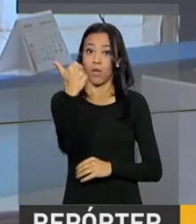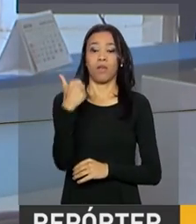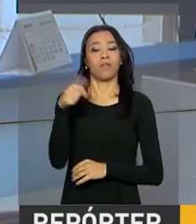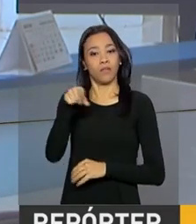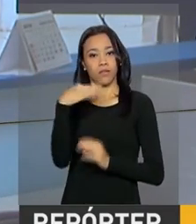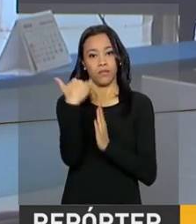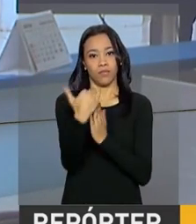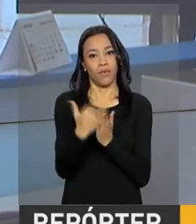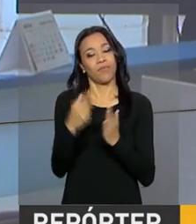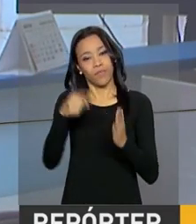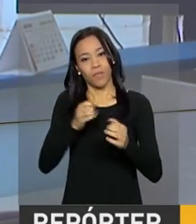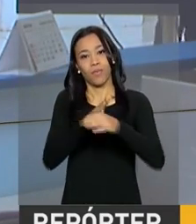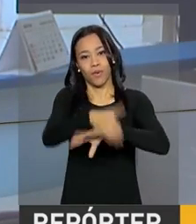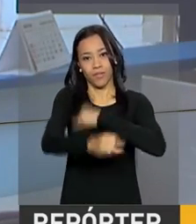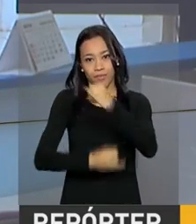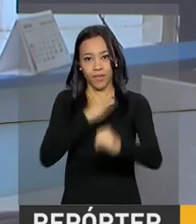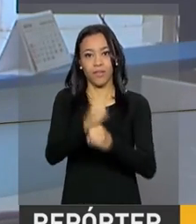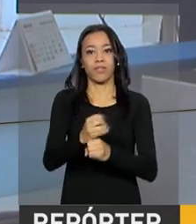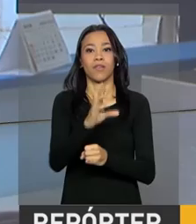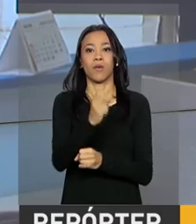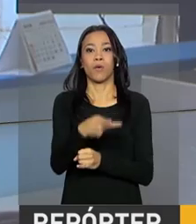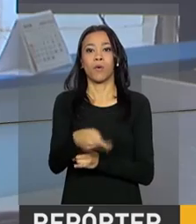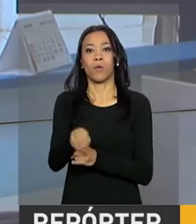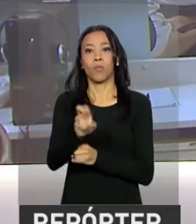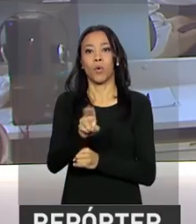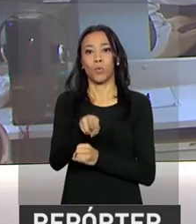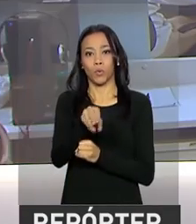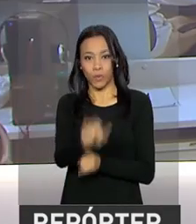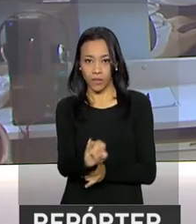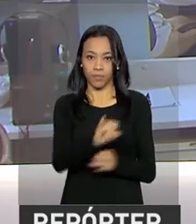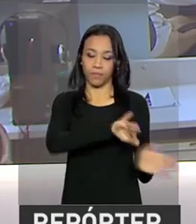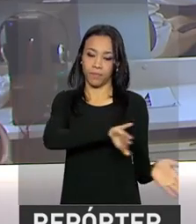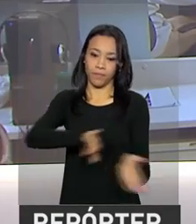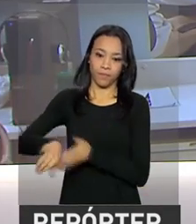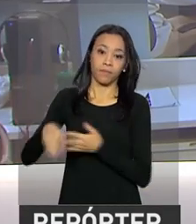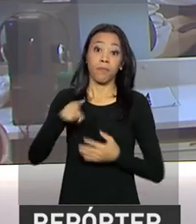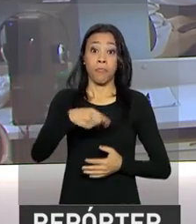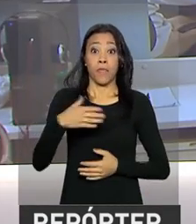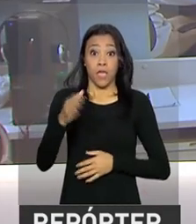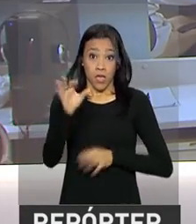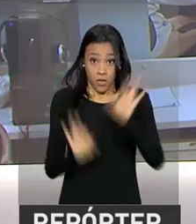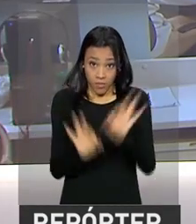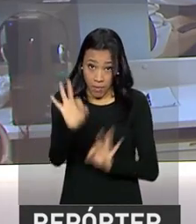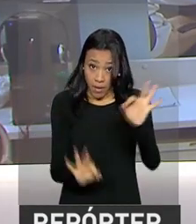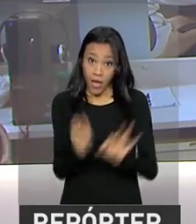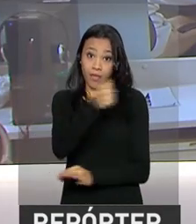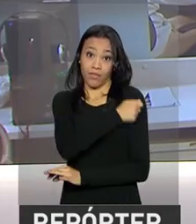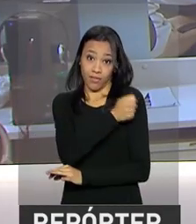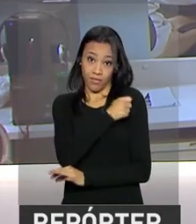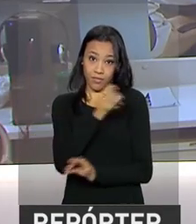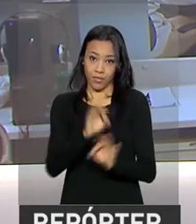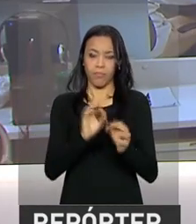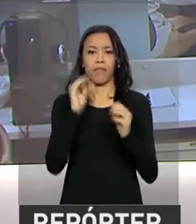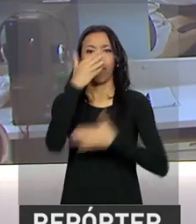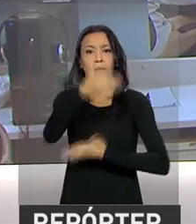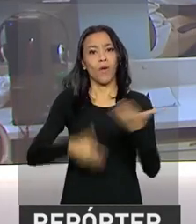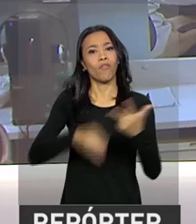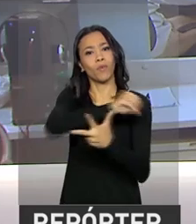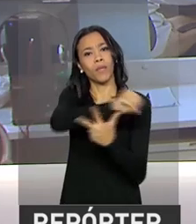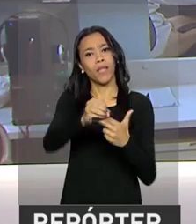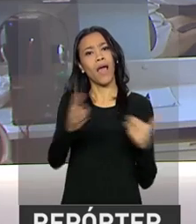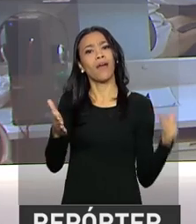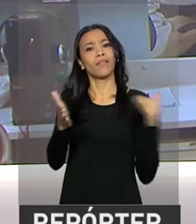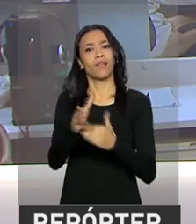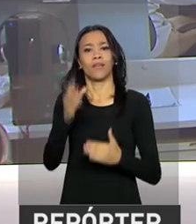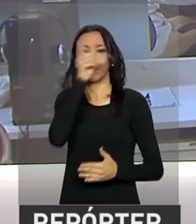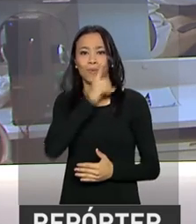programa está na página do ProUni na internet e os estudantes que se prepararam para o Enem podem fazer até domingo o